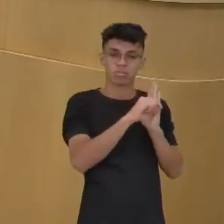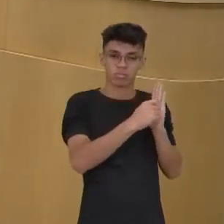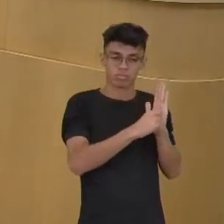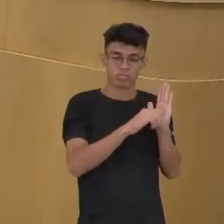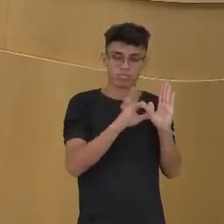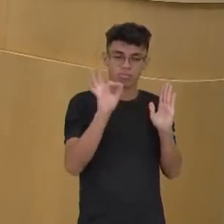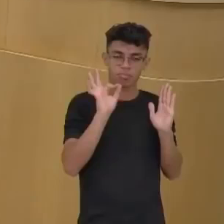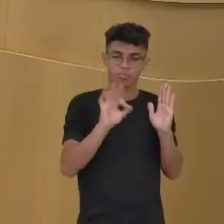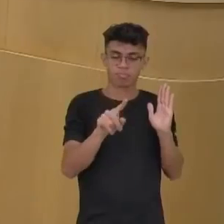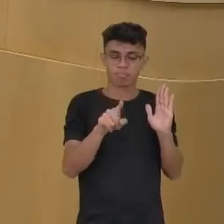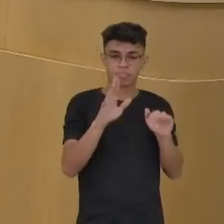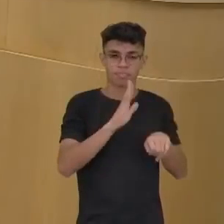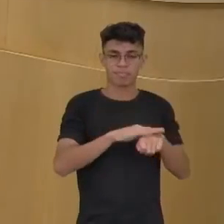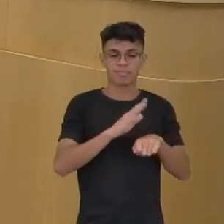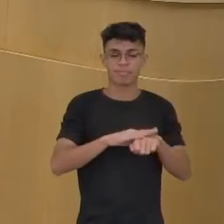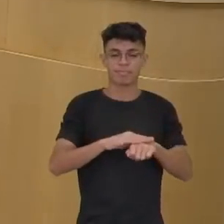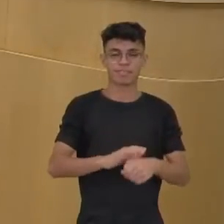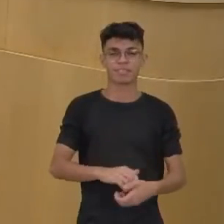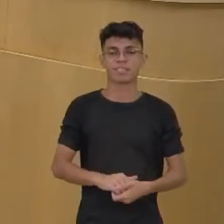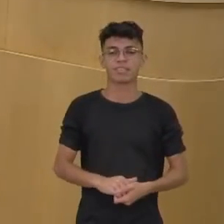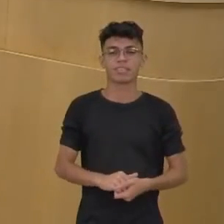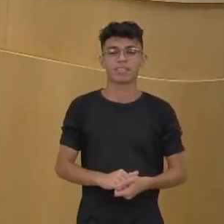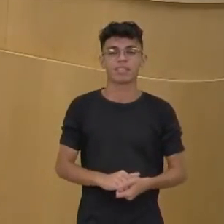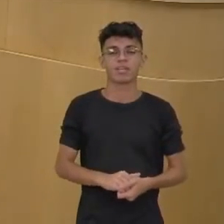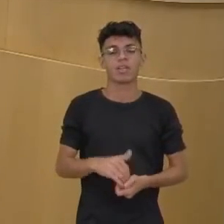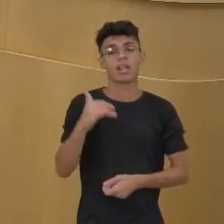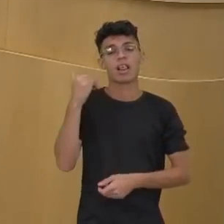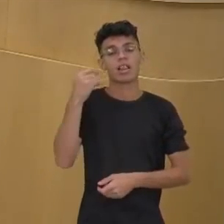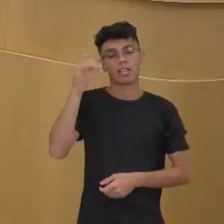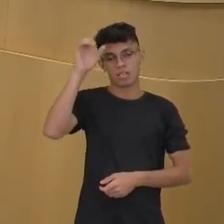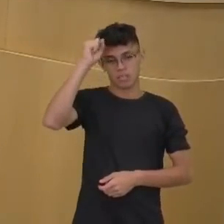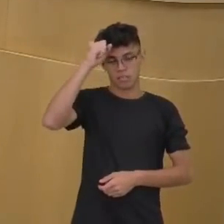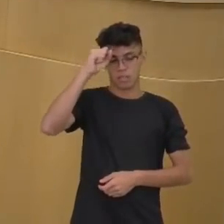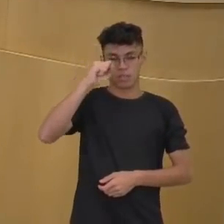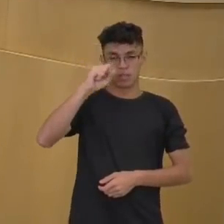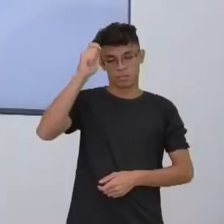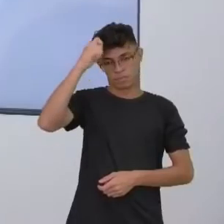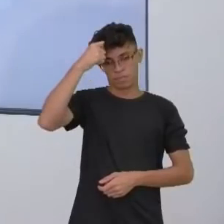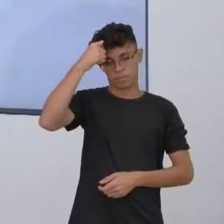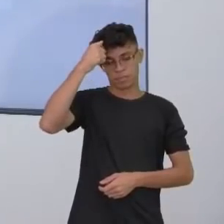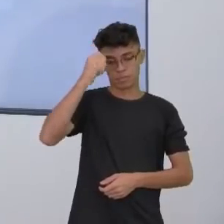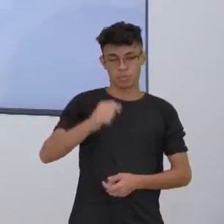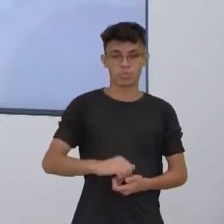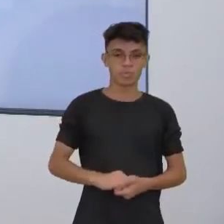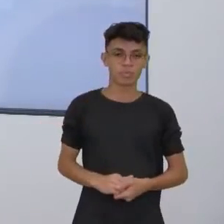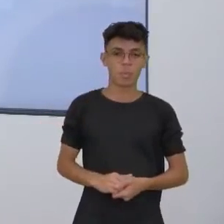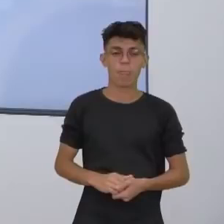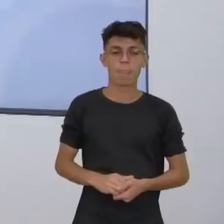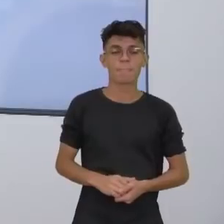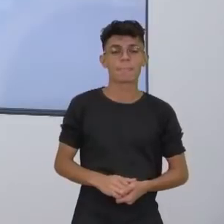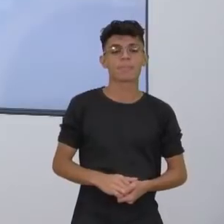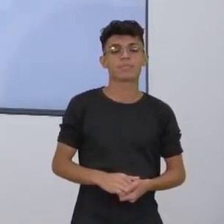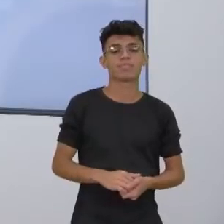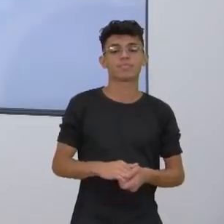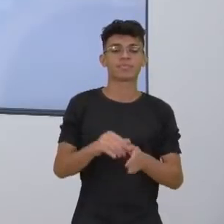de vocês aí, tá? Pegar a caneta preta. Então, a gente já sabe que